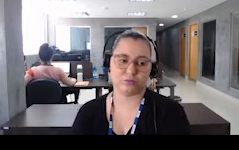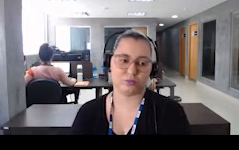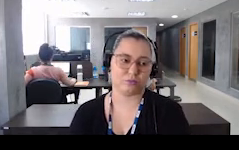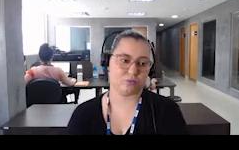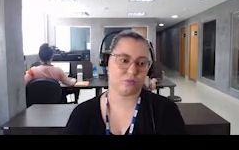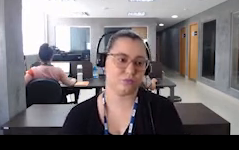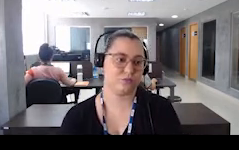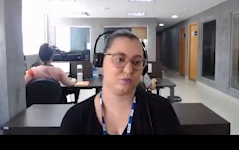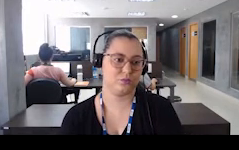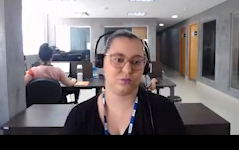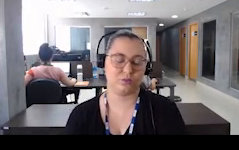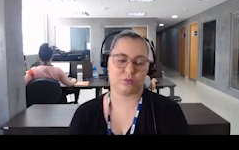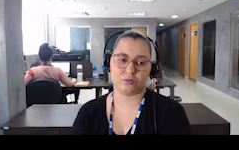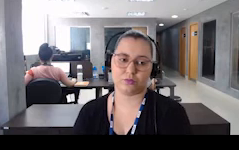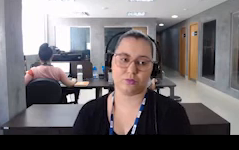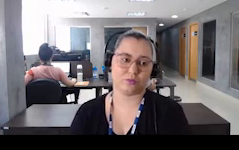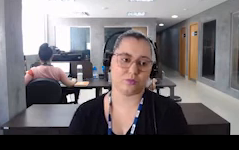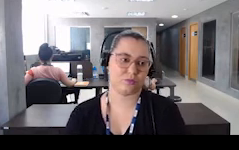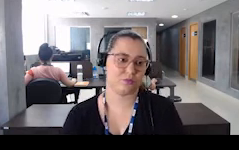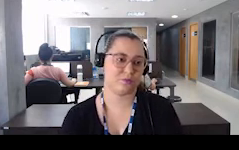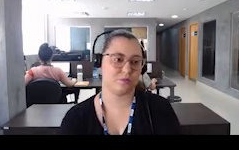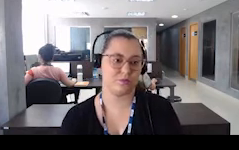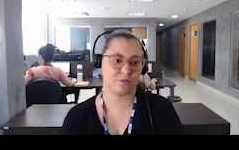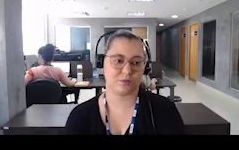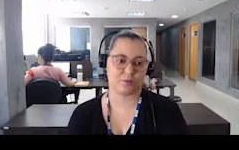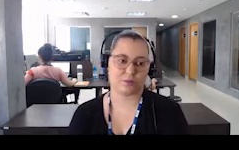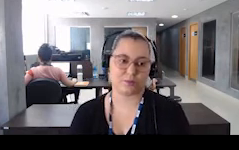Vou colocar aqui do lado mesmo.